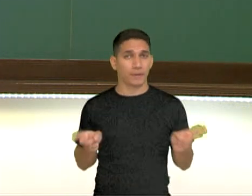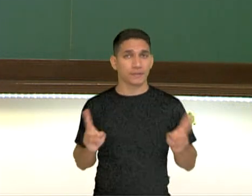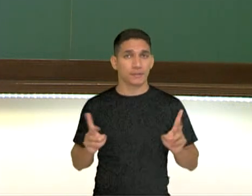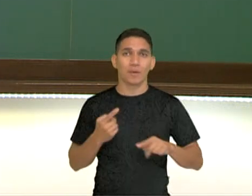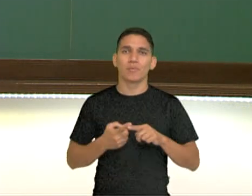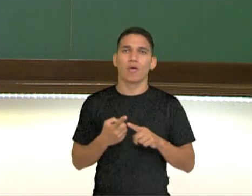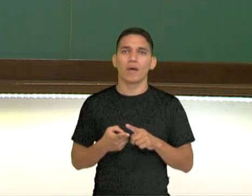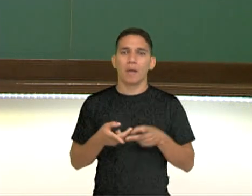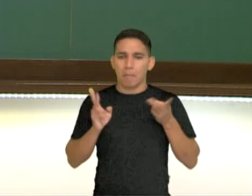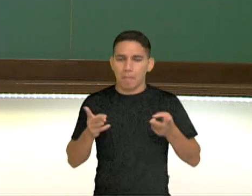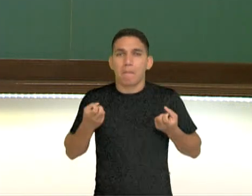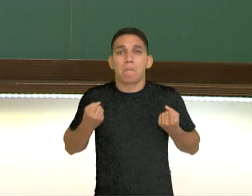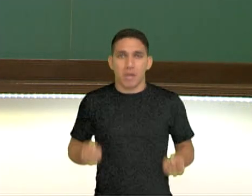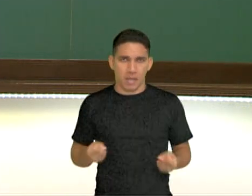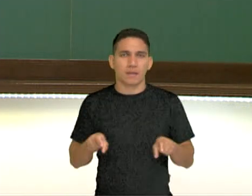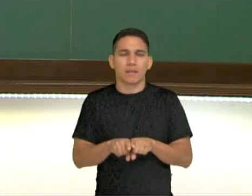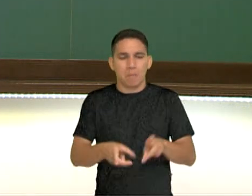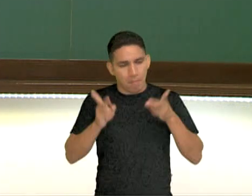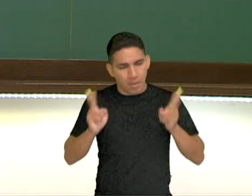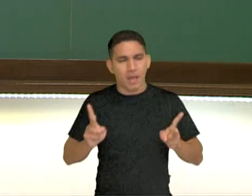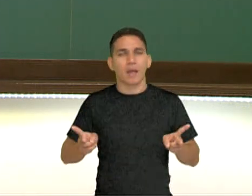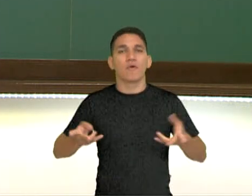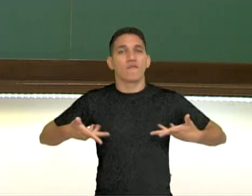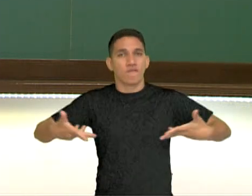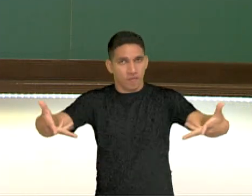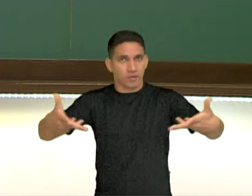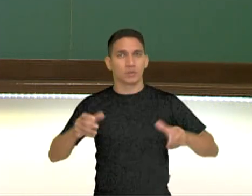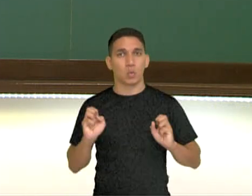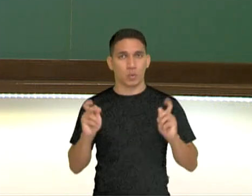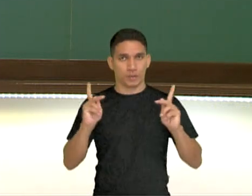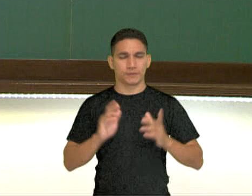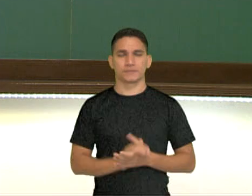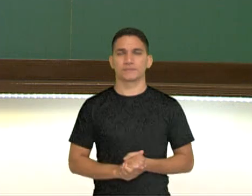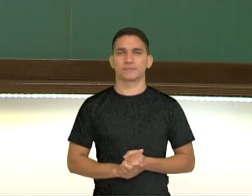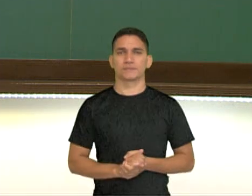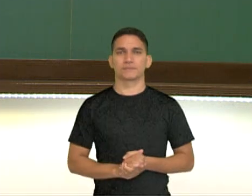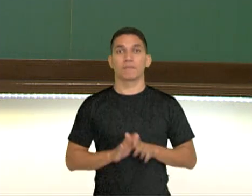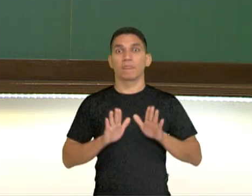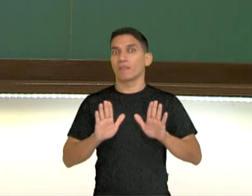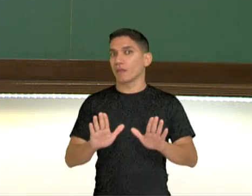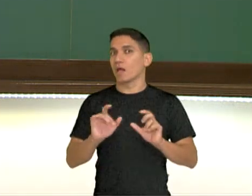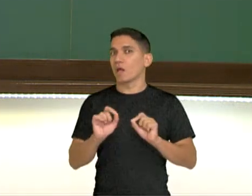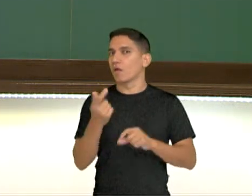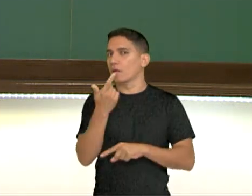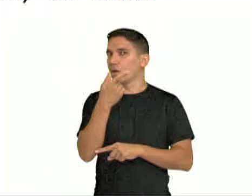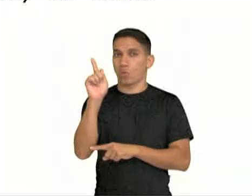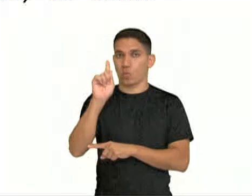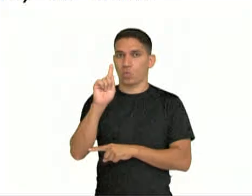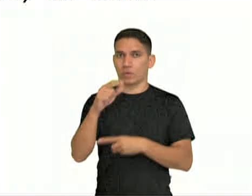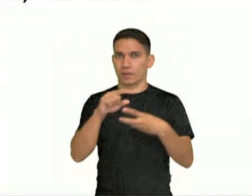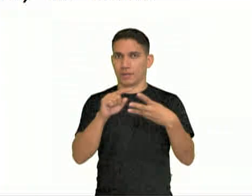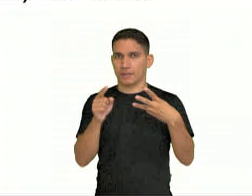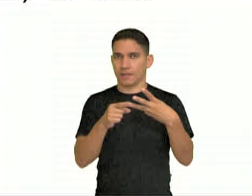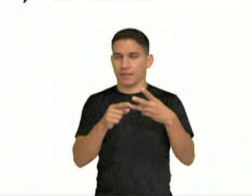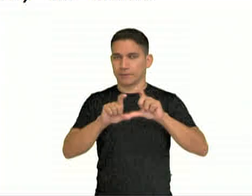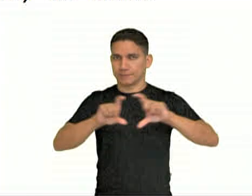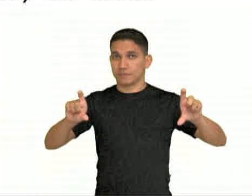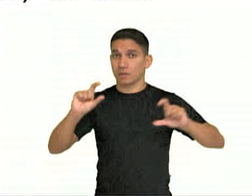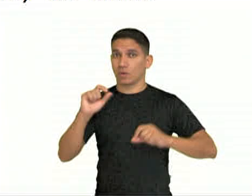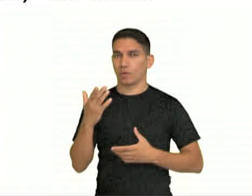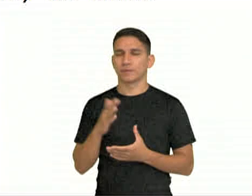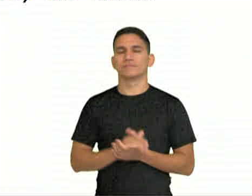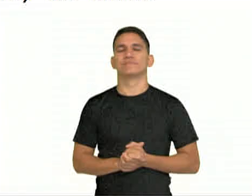mesma massa, as mesmas velocidades, aquela coisa toda lá, certo? Mas agora, na questão 13, ele fala o seguinte: